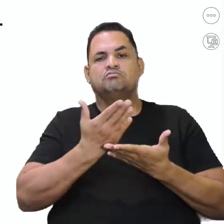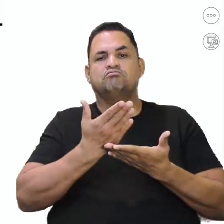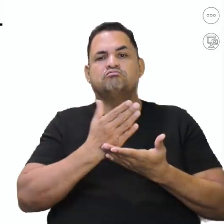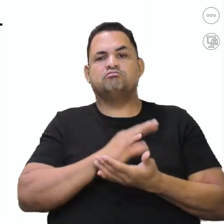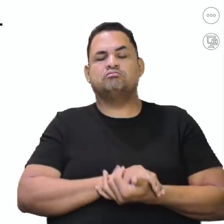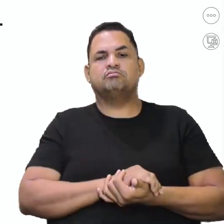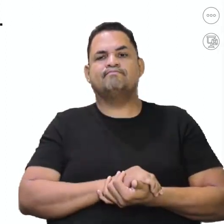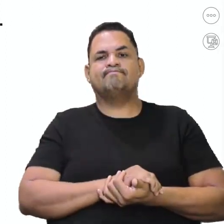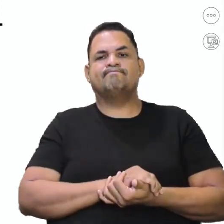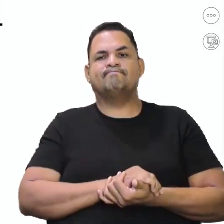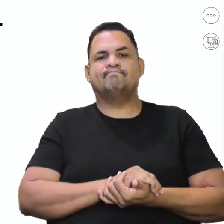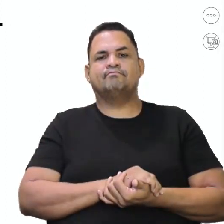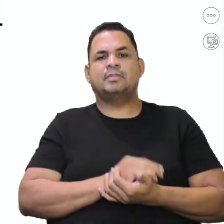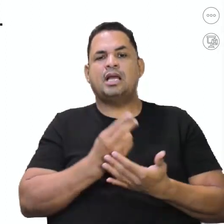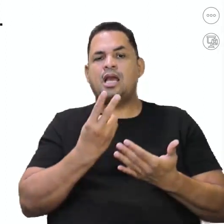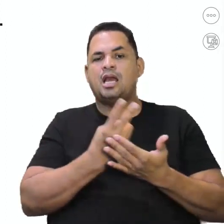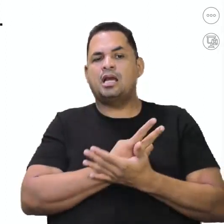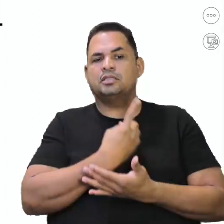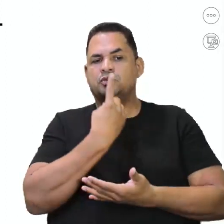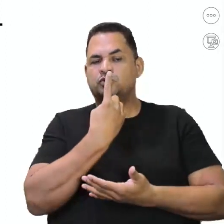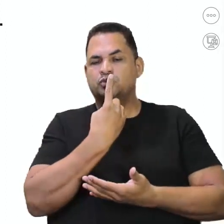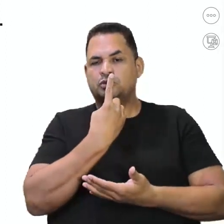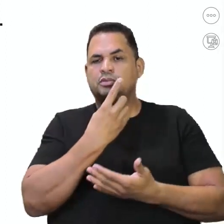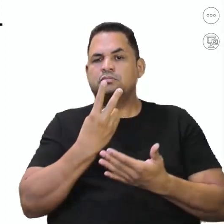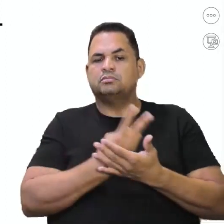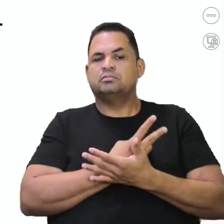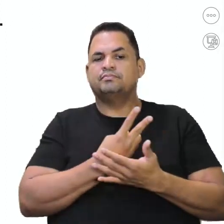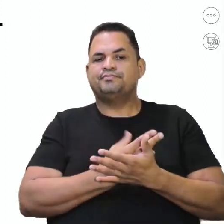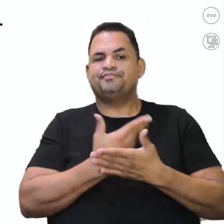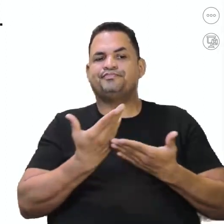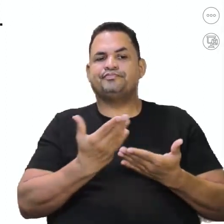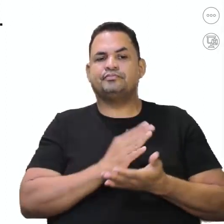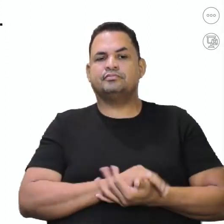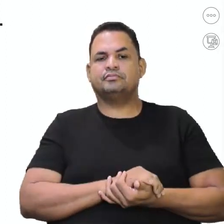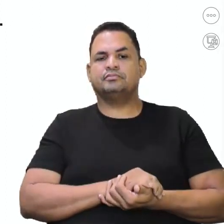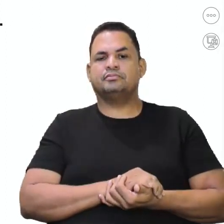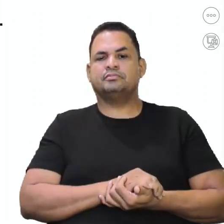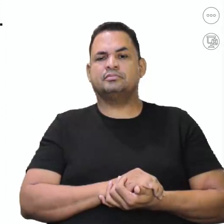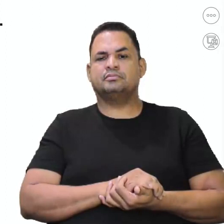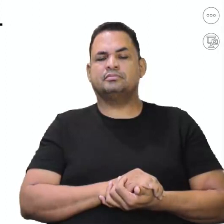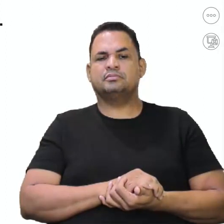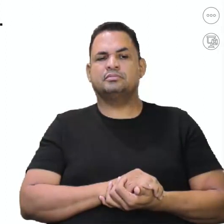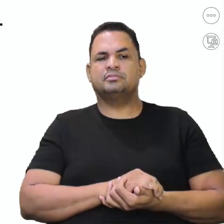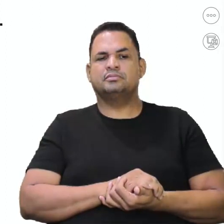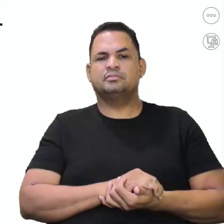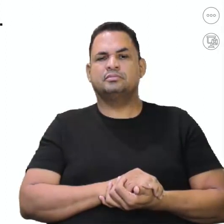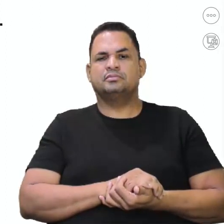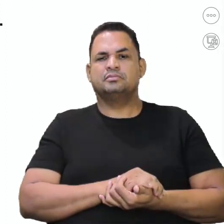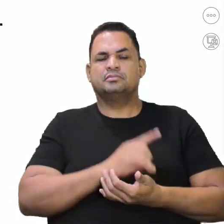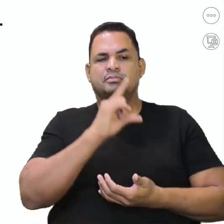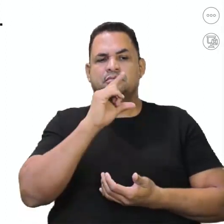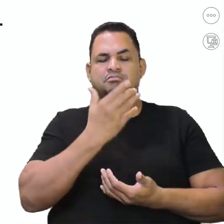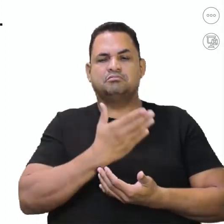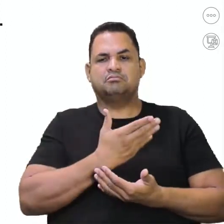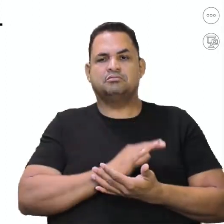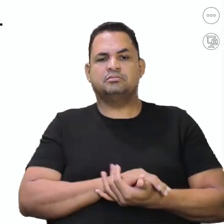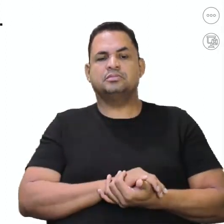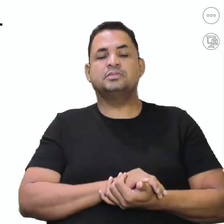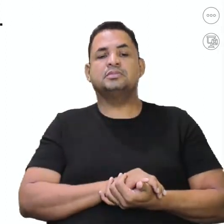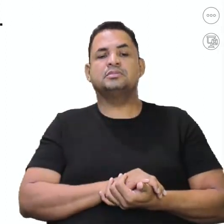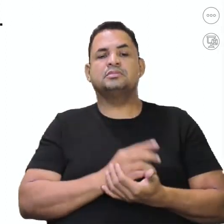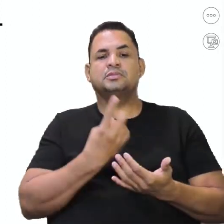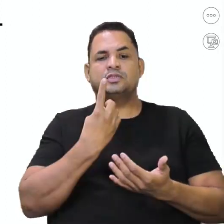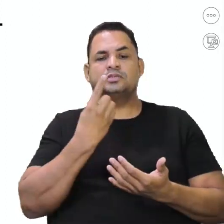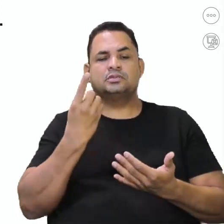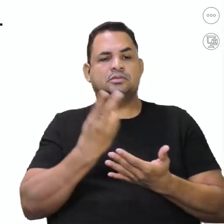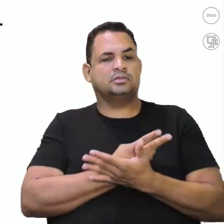exceto... Aí eu penso, gente, são informações obtidas no texto. Essas informações estão no texto, menos, exceto. Exceto é